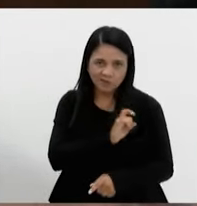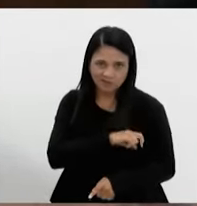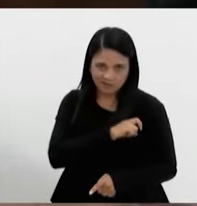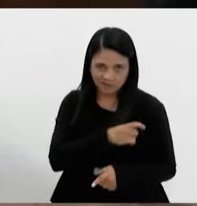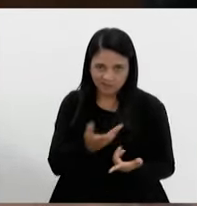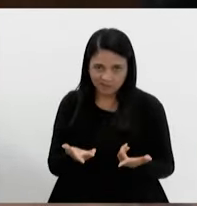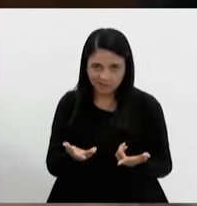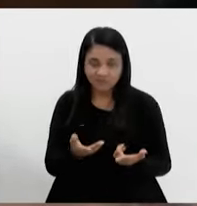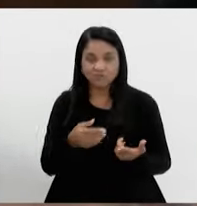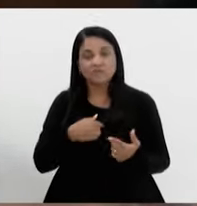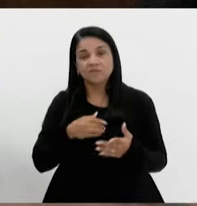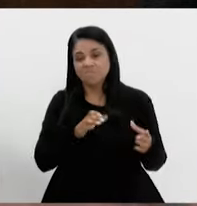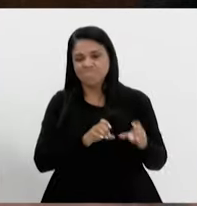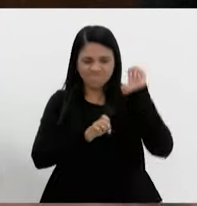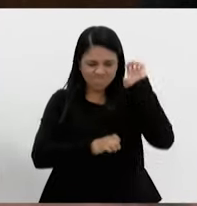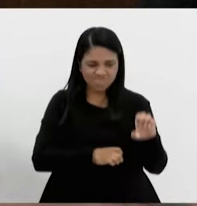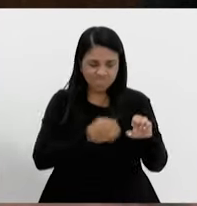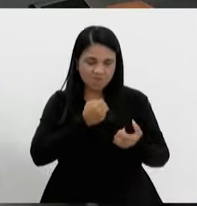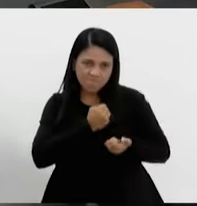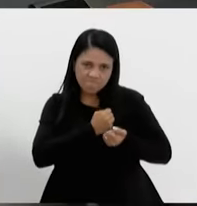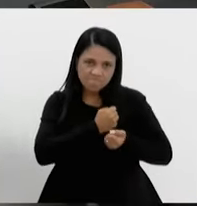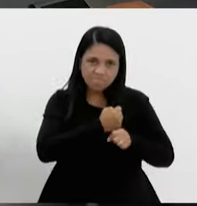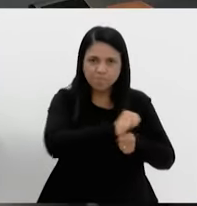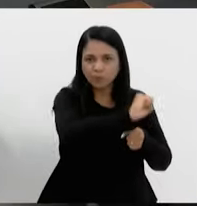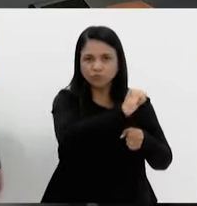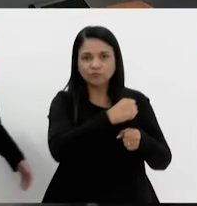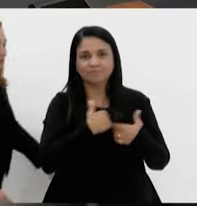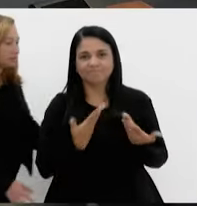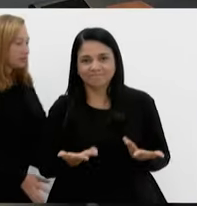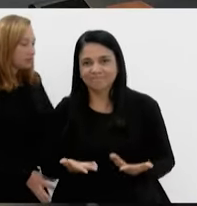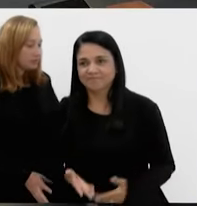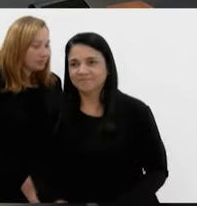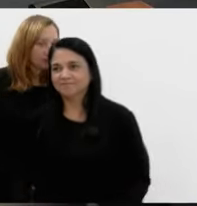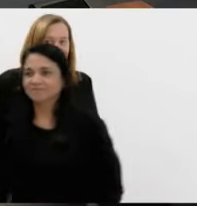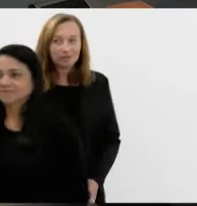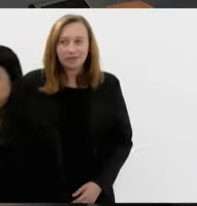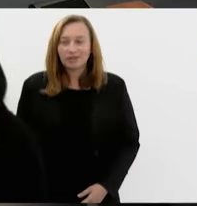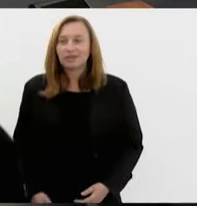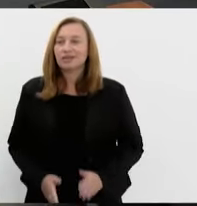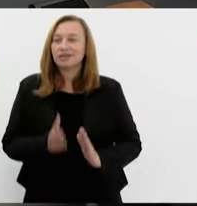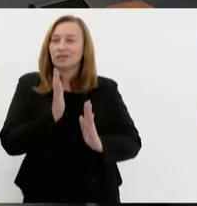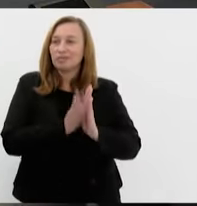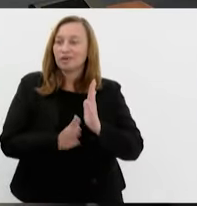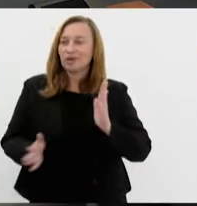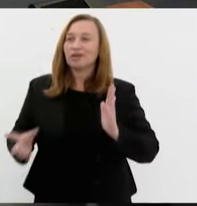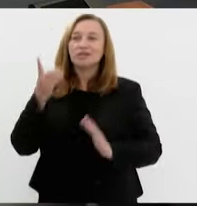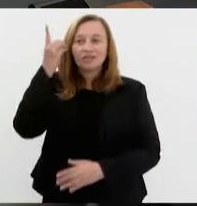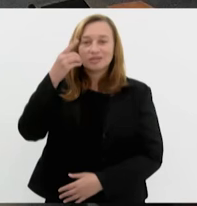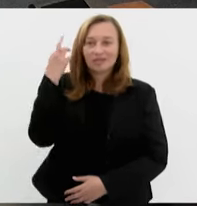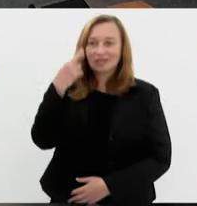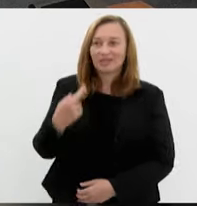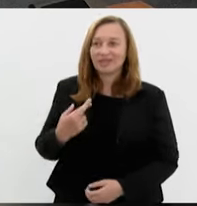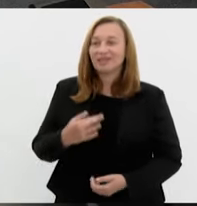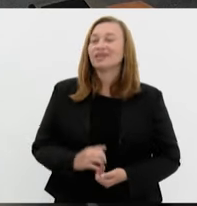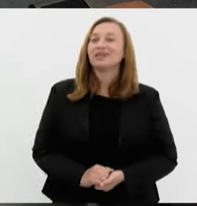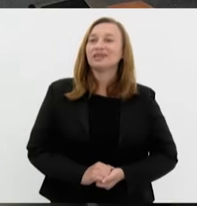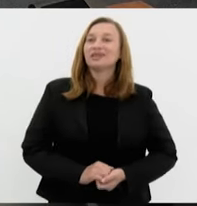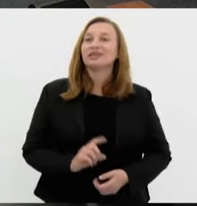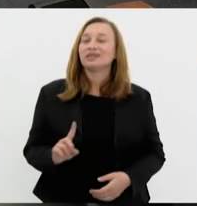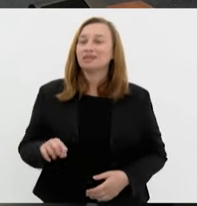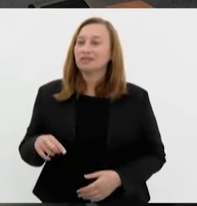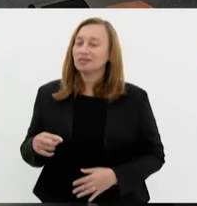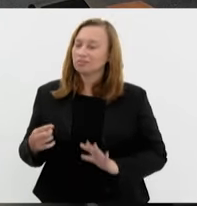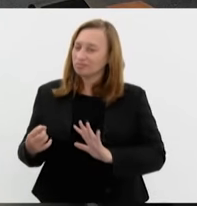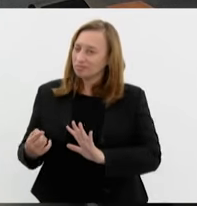turma nefasta da esquerda de nitor Muito obrigado Presidente pela ordem a deputada Renata antes porém vou cantar aqui